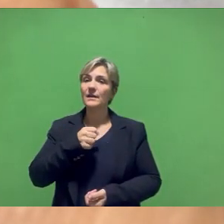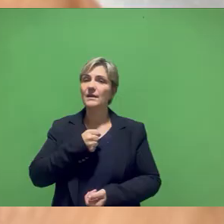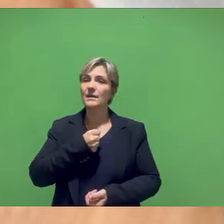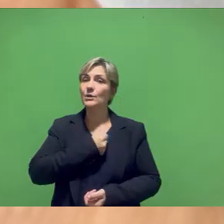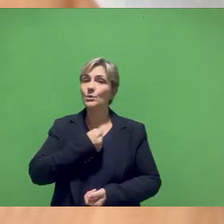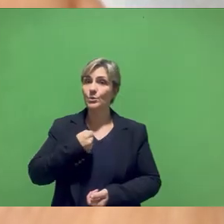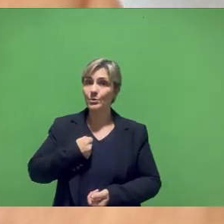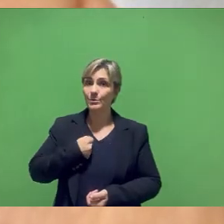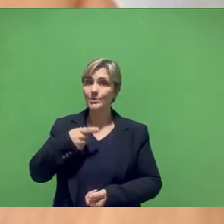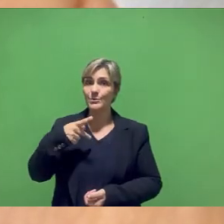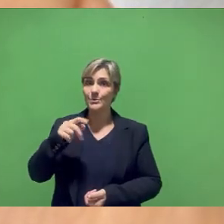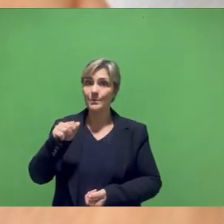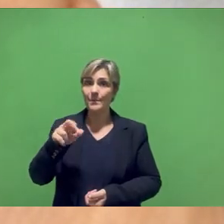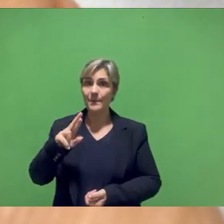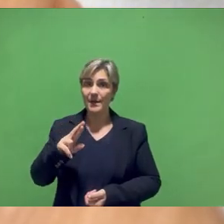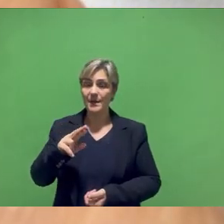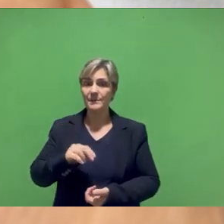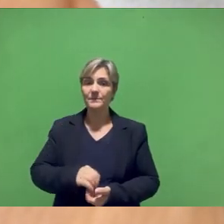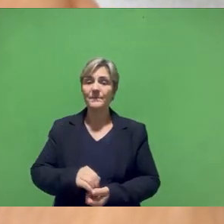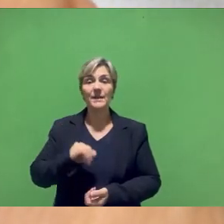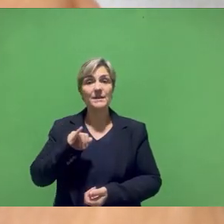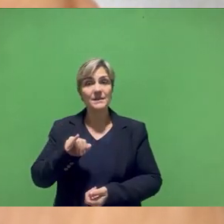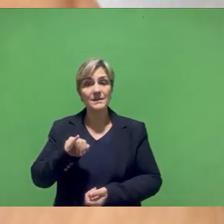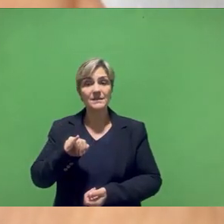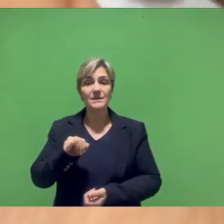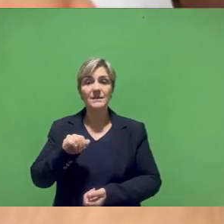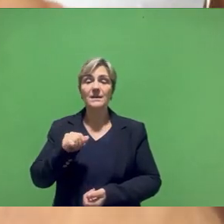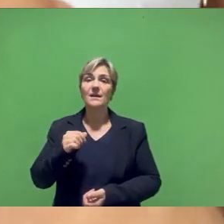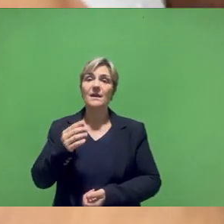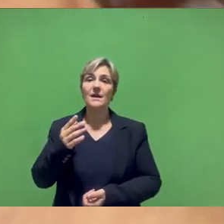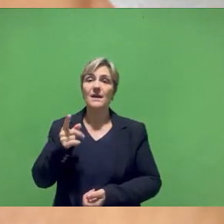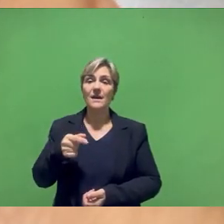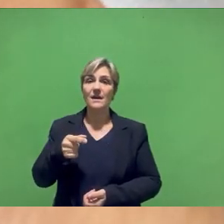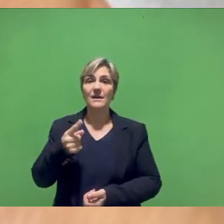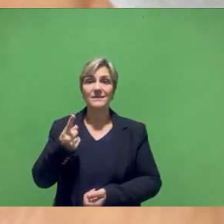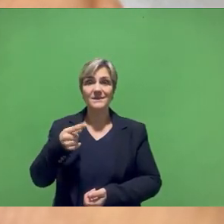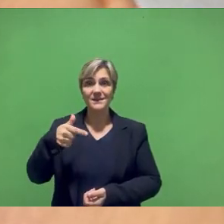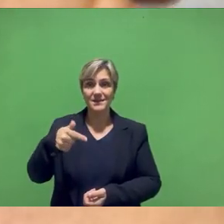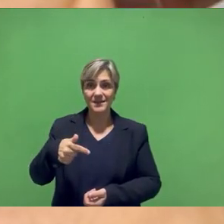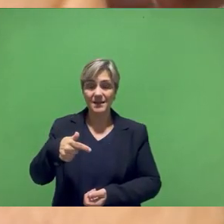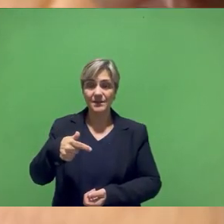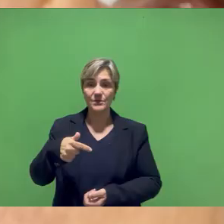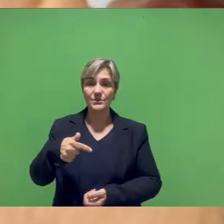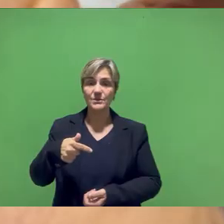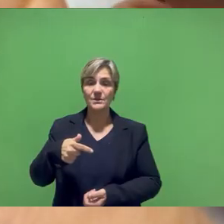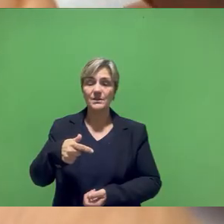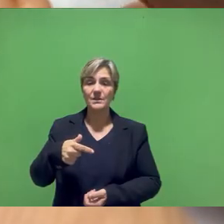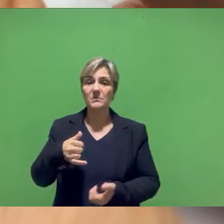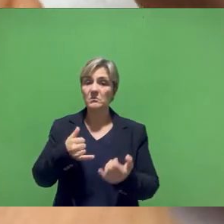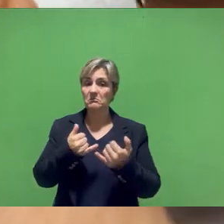for 17. Ó, tanto faz girar pra cá ou pra cá, não tem problema. Se for